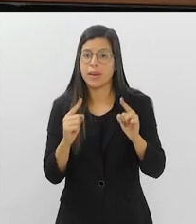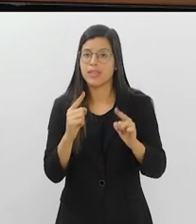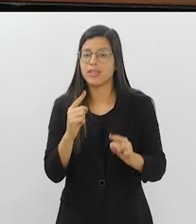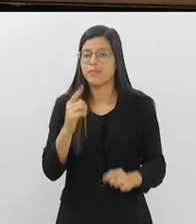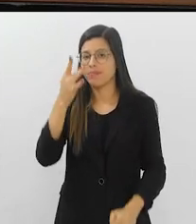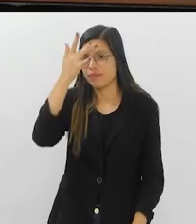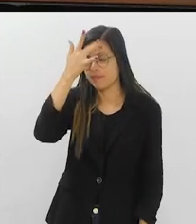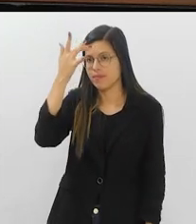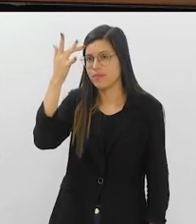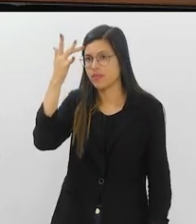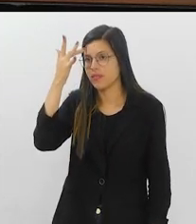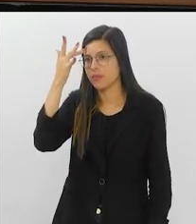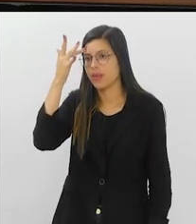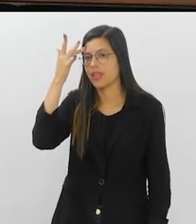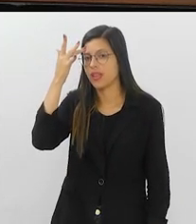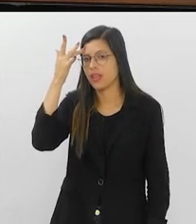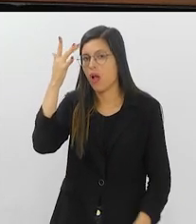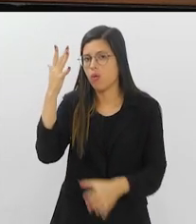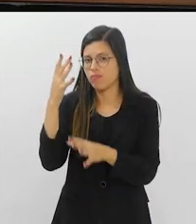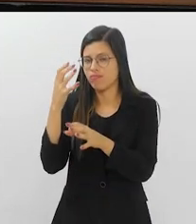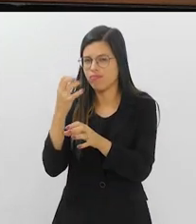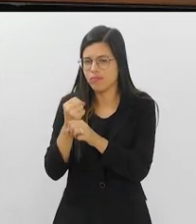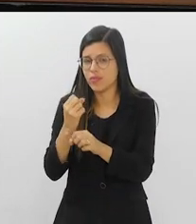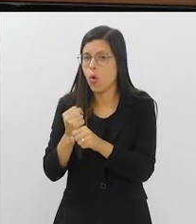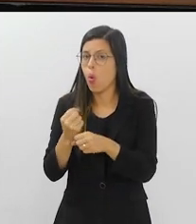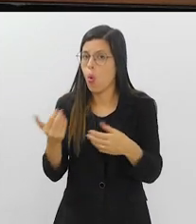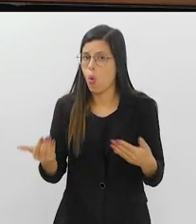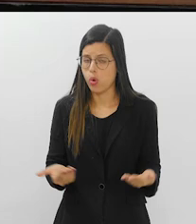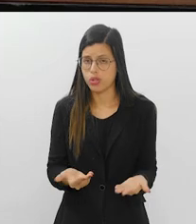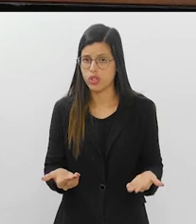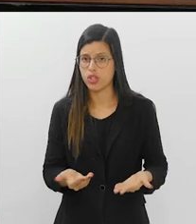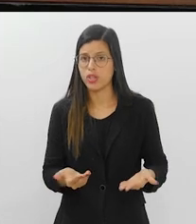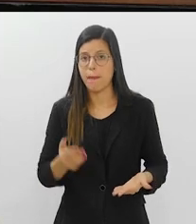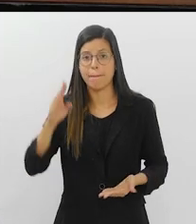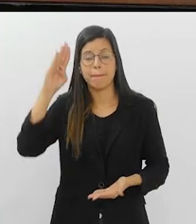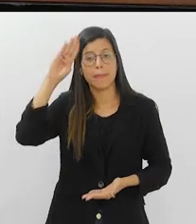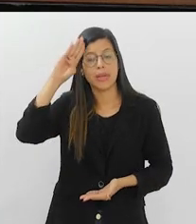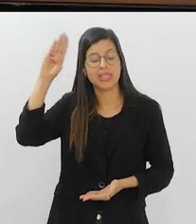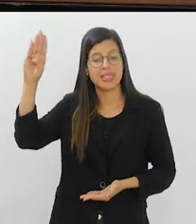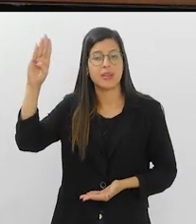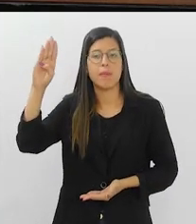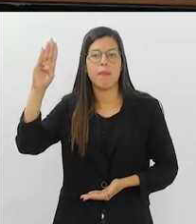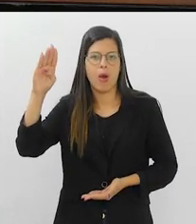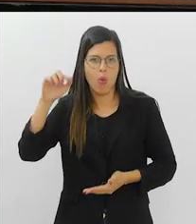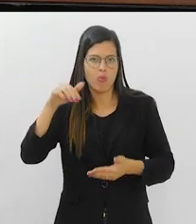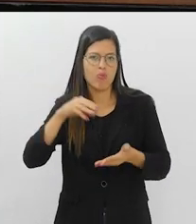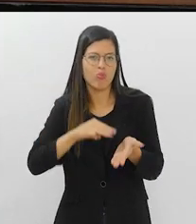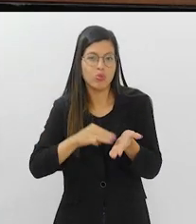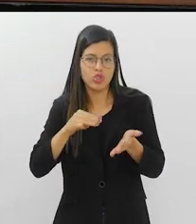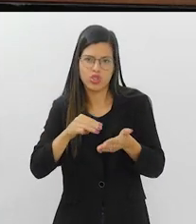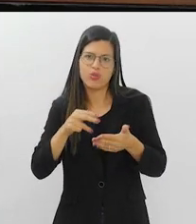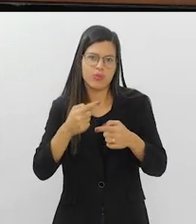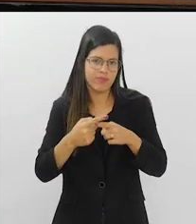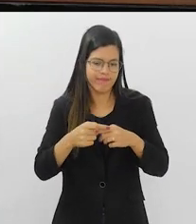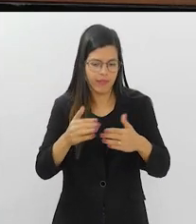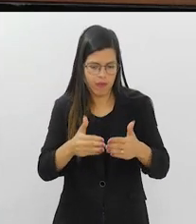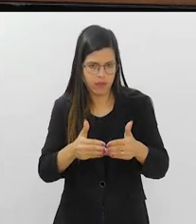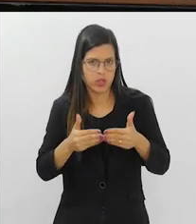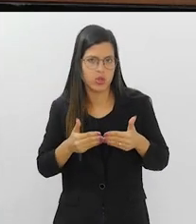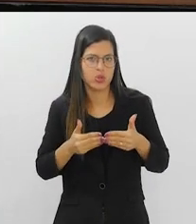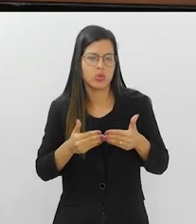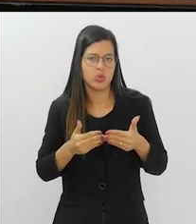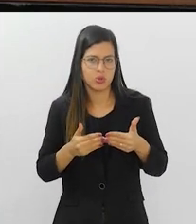prevalência. Mas as questões da saúde mental, no seu somatório, hoje elas já são a principal causa de